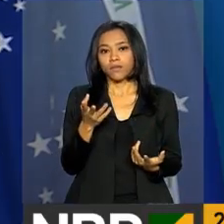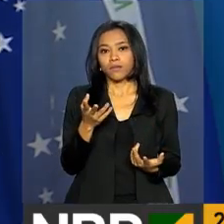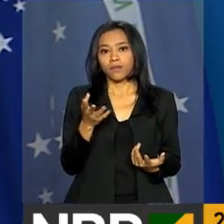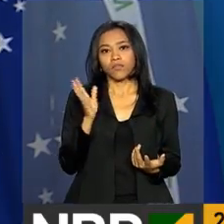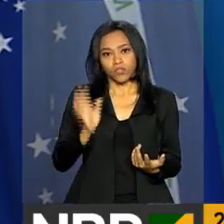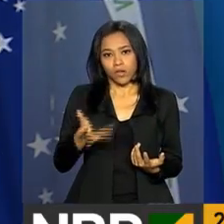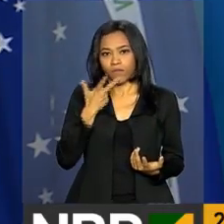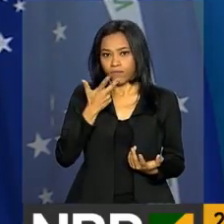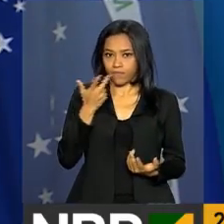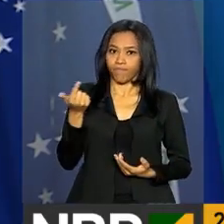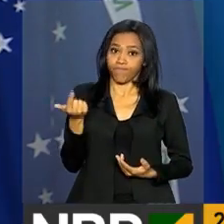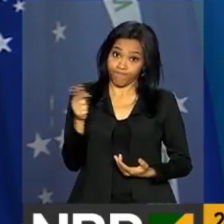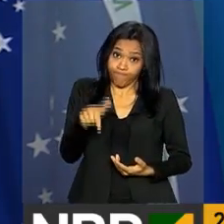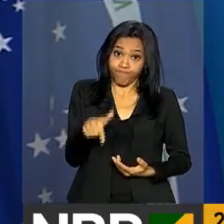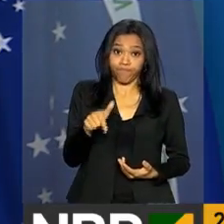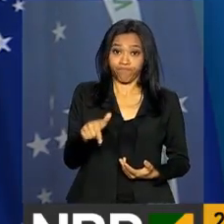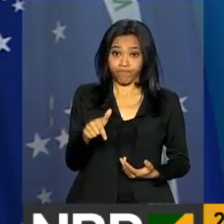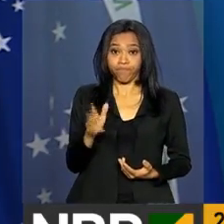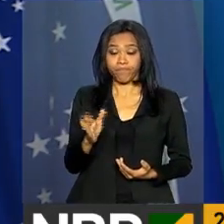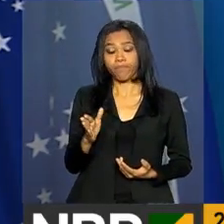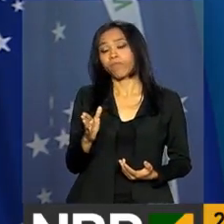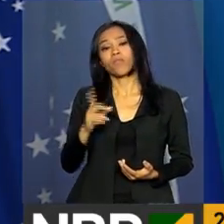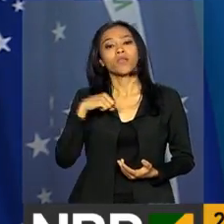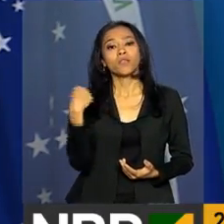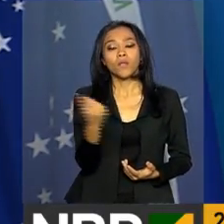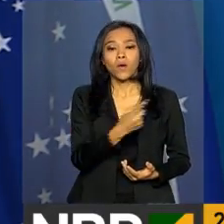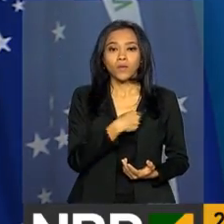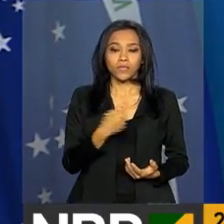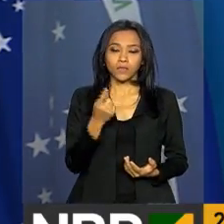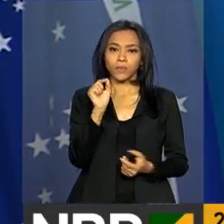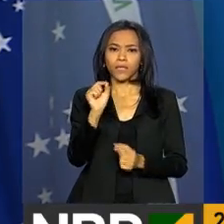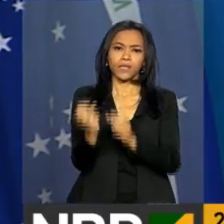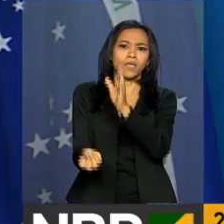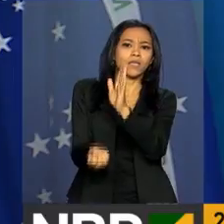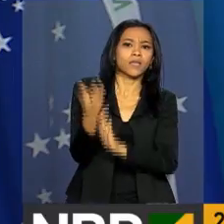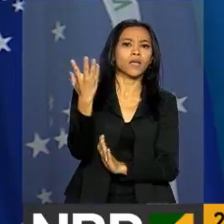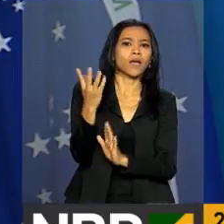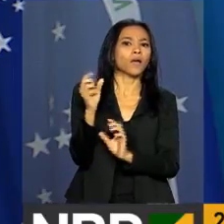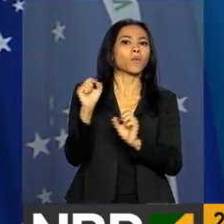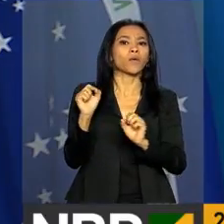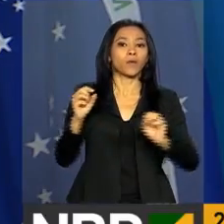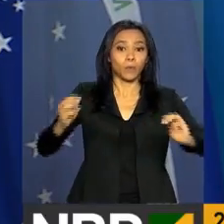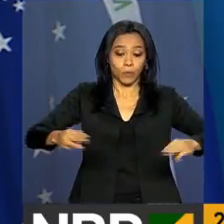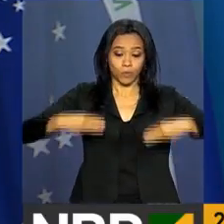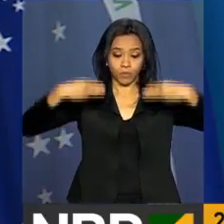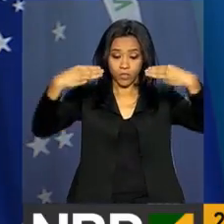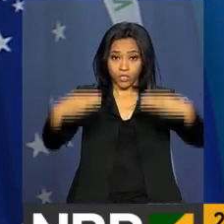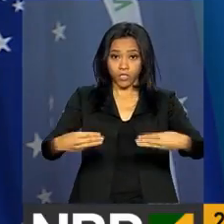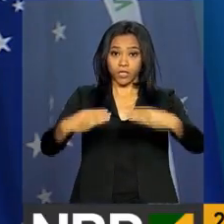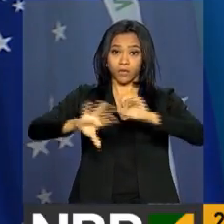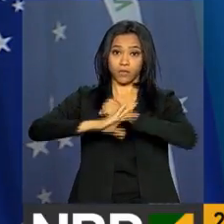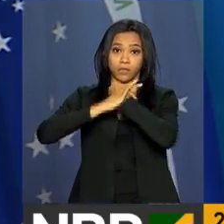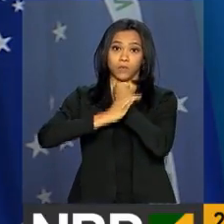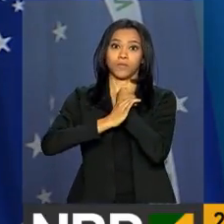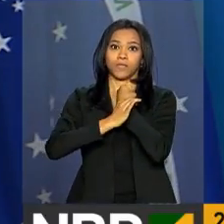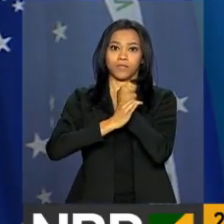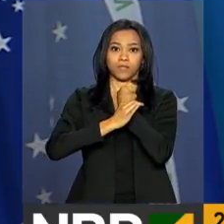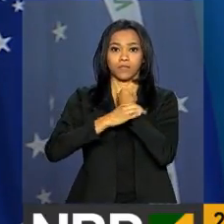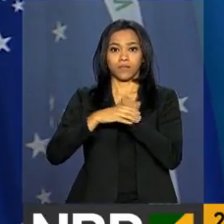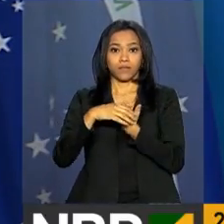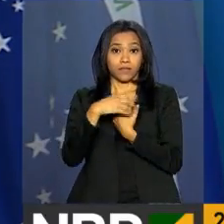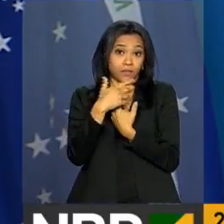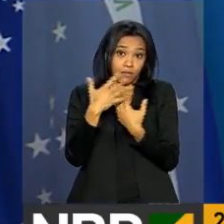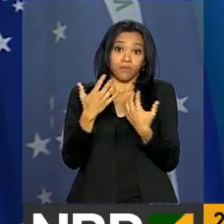aqui ficou mencionado nós acabamos por criar mistério é da segurança pública sem invadir